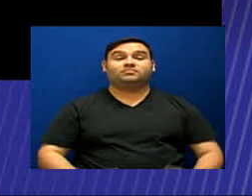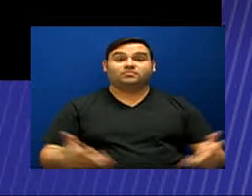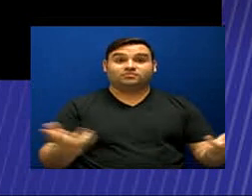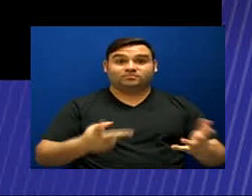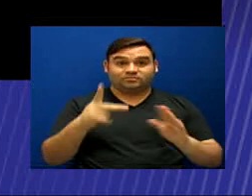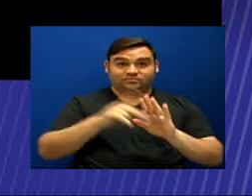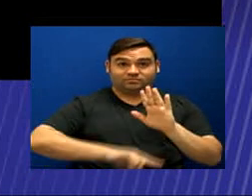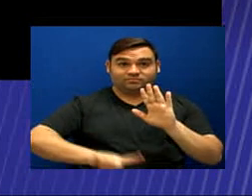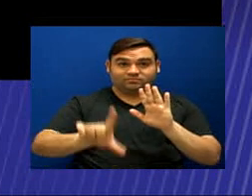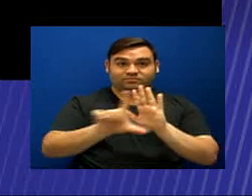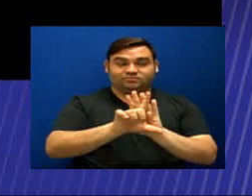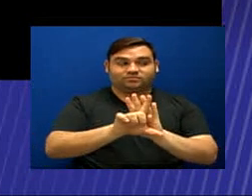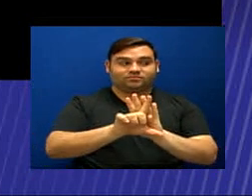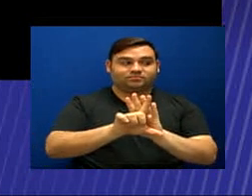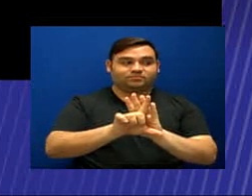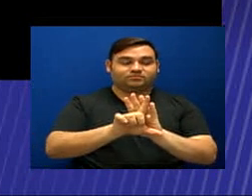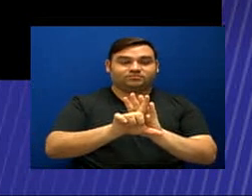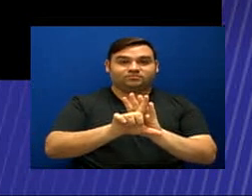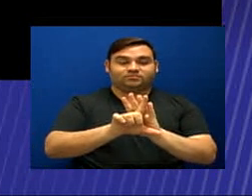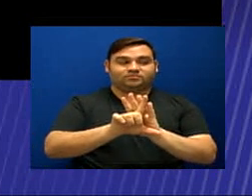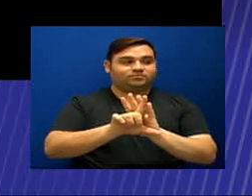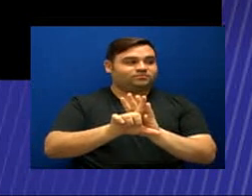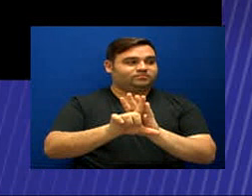Projeto de lei...